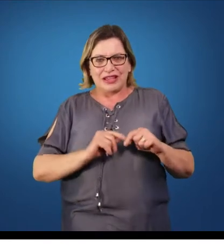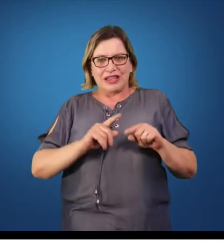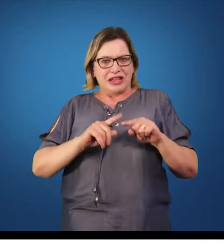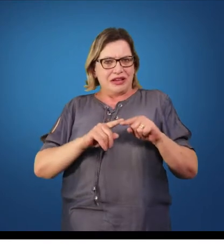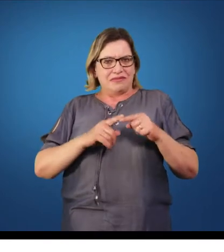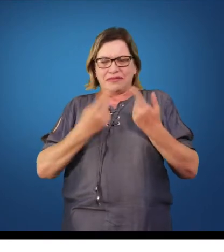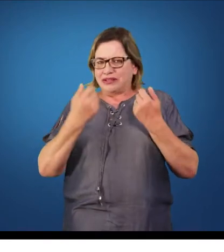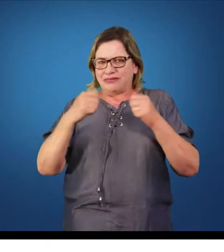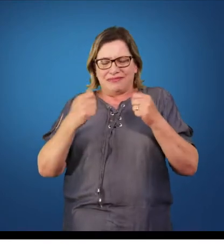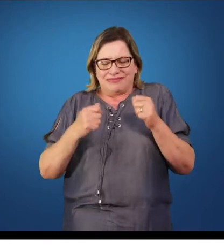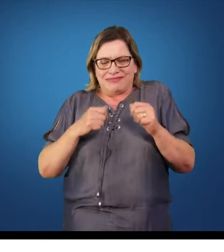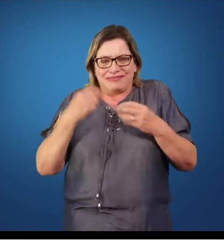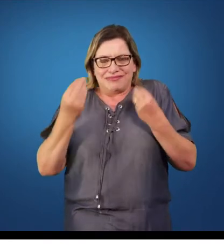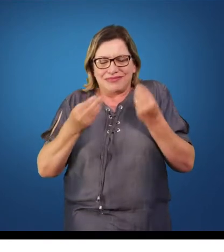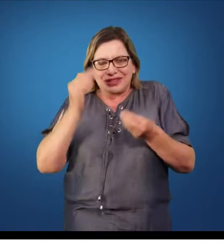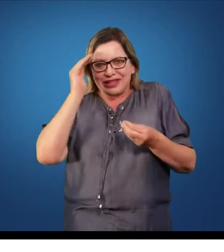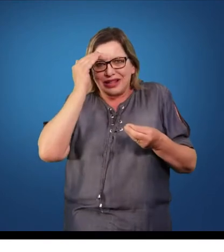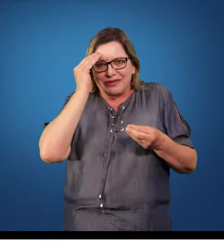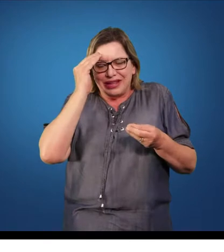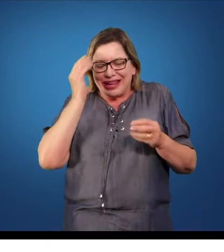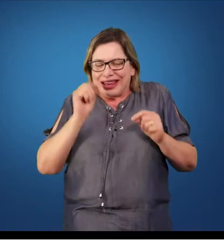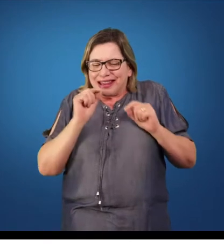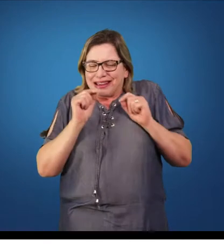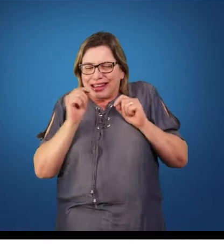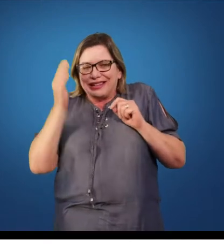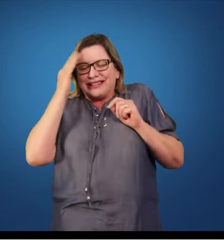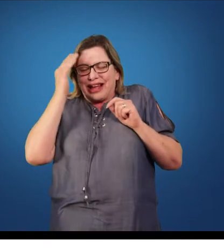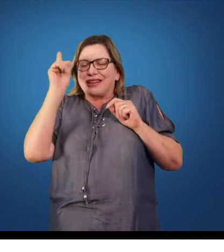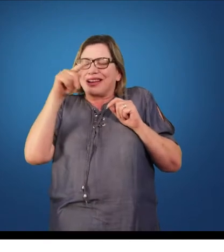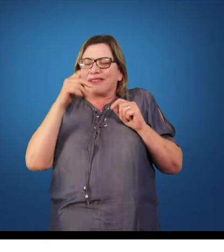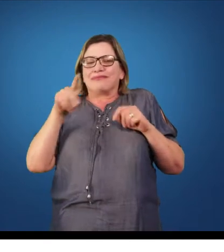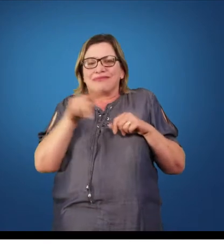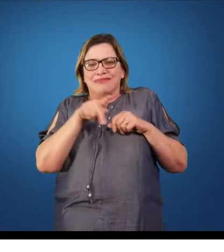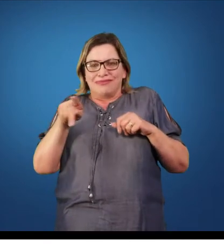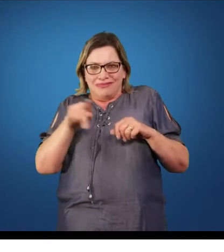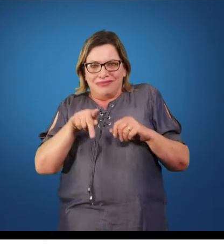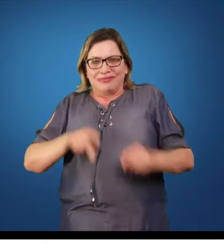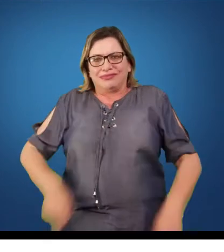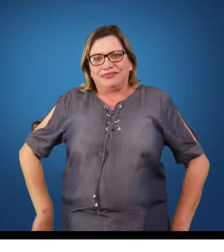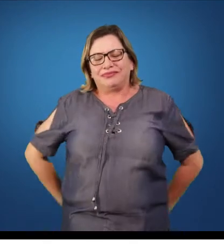não precisa saber. Quem precisa saber é você. Ok?